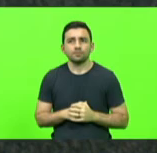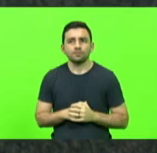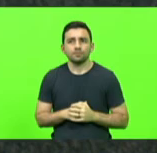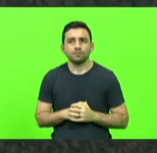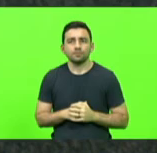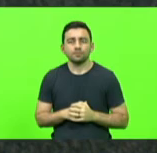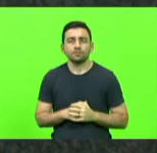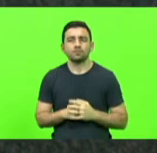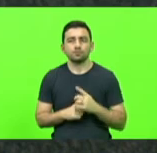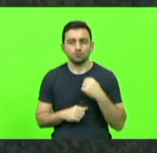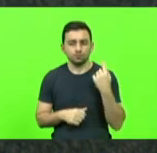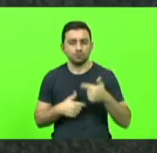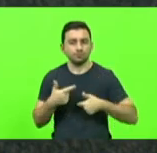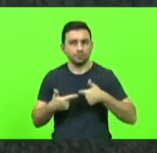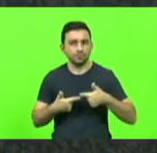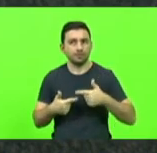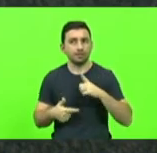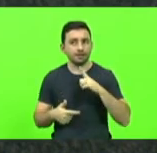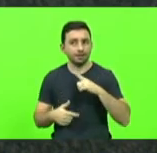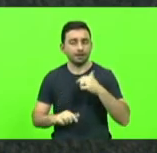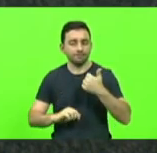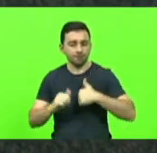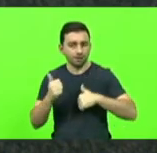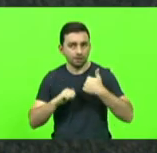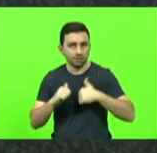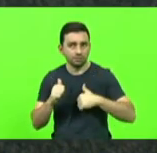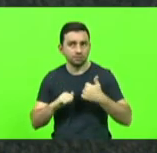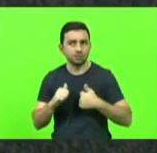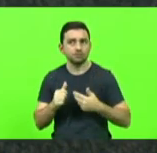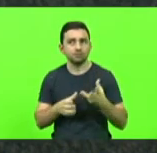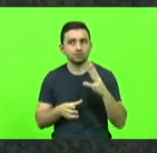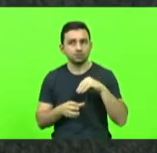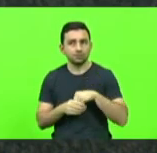Trabalhamos com a avaliação hoje dentro